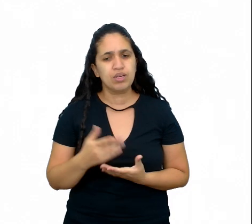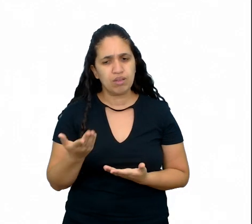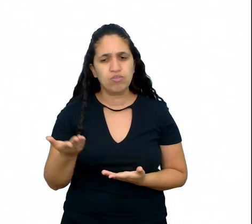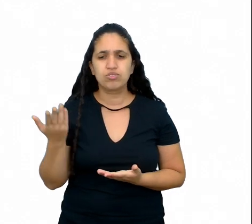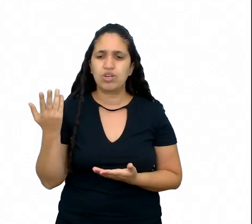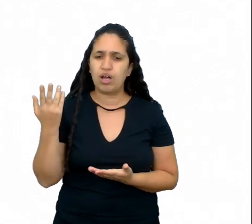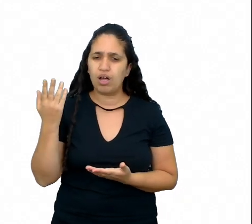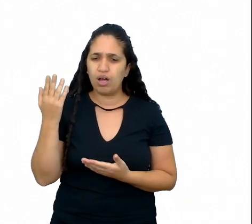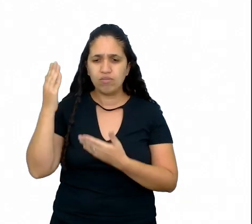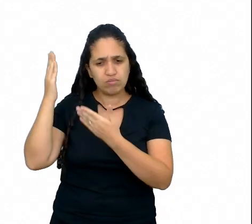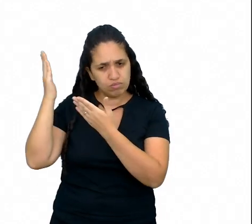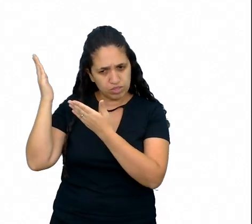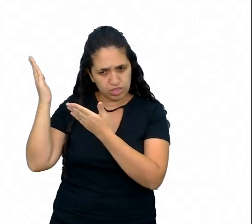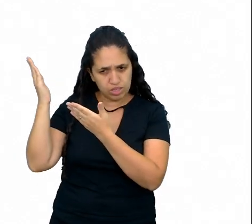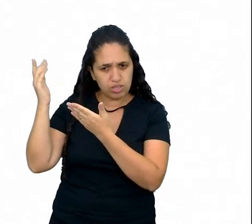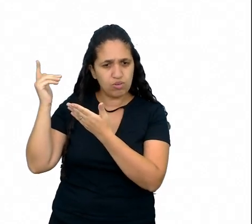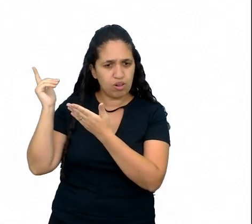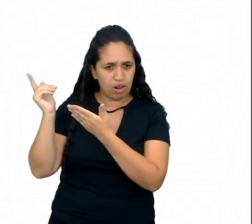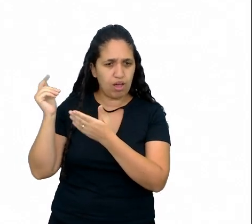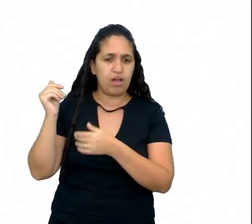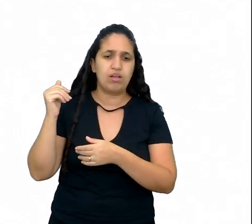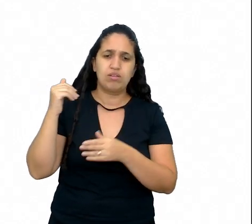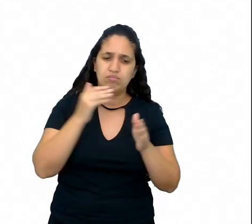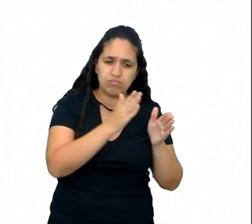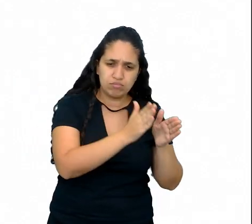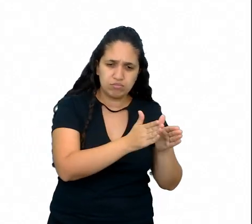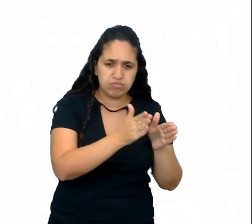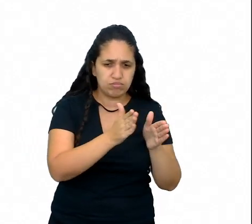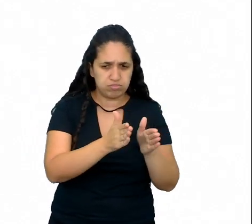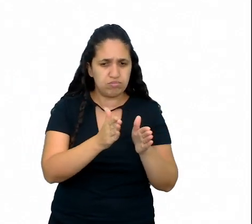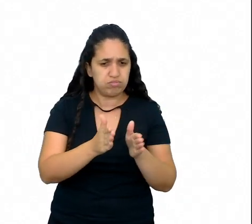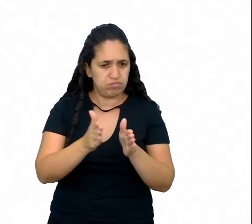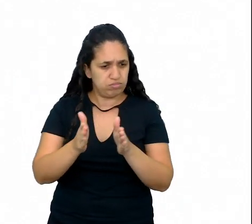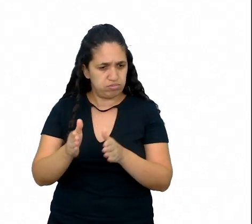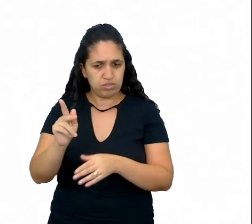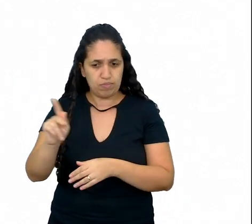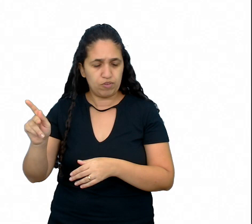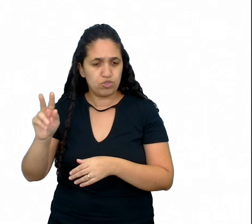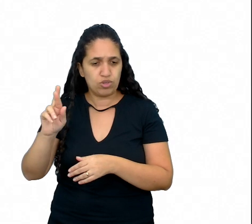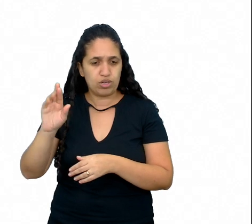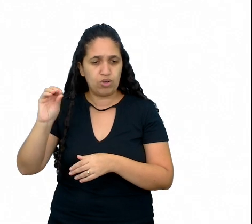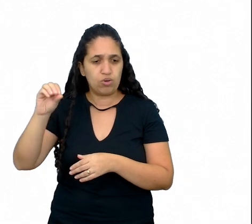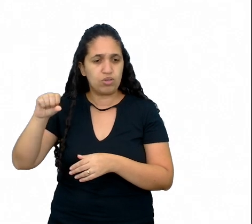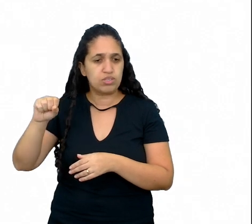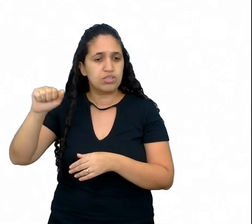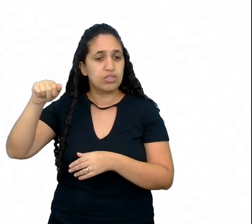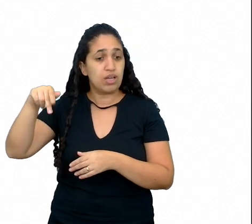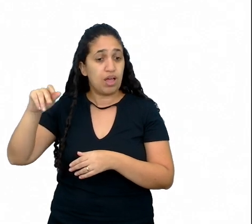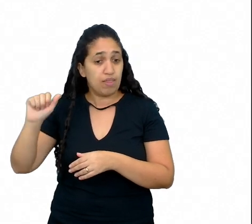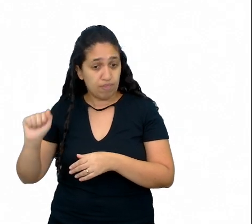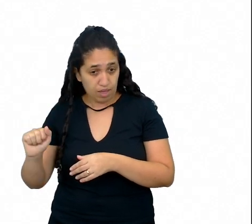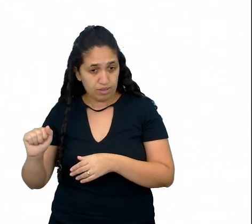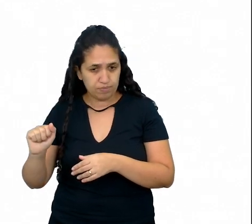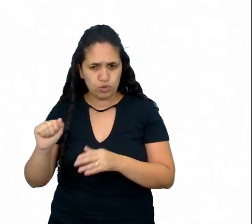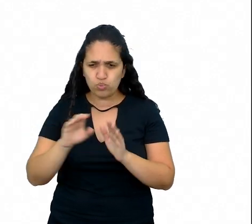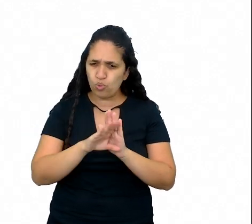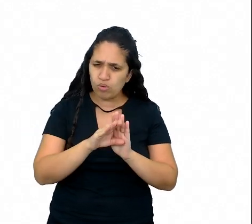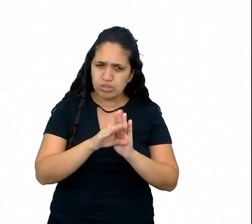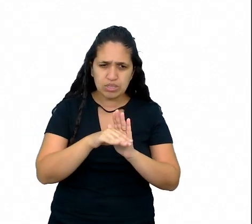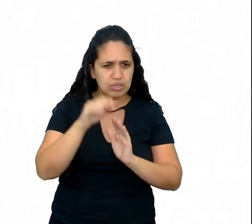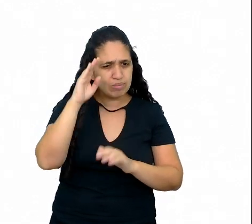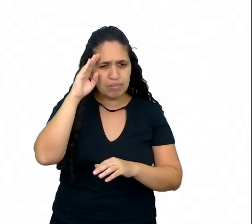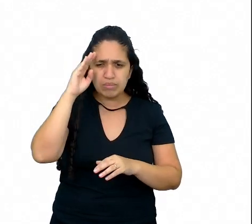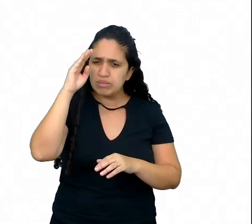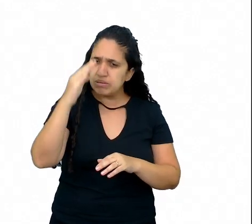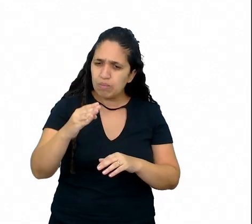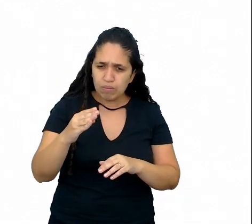viram ali na transmissão de etapa, né, com a professora Rosana, os principais conceitos e as ideias sobre